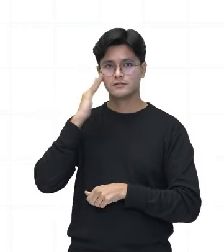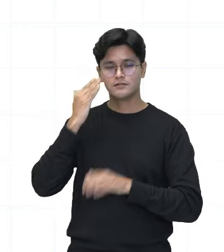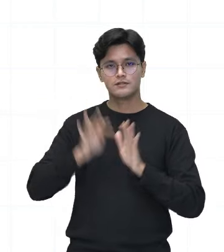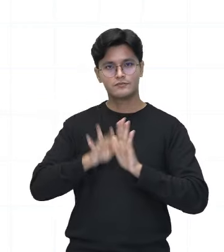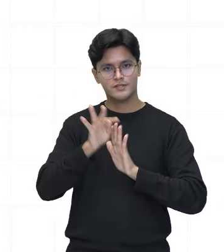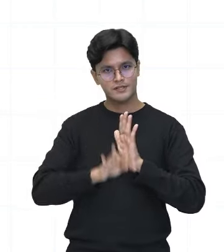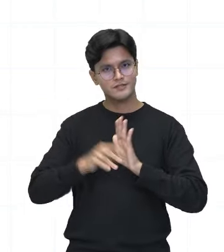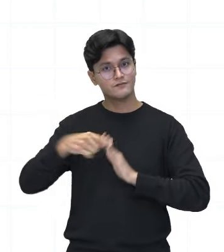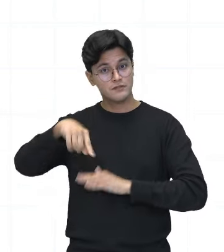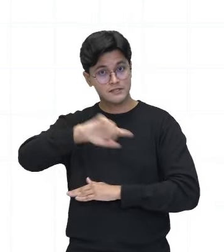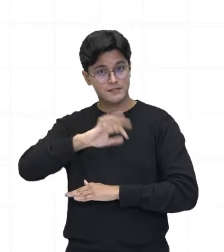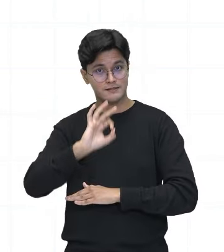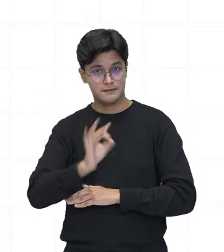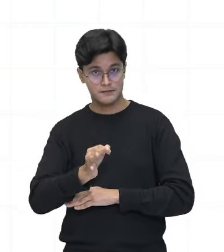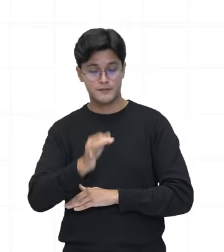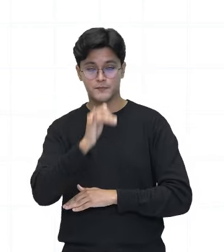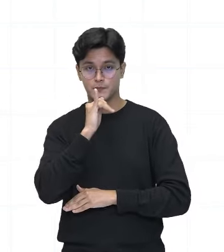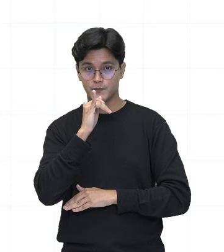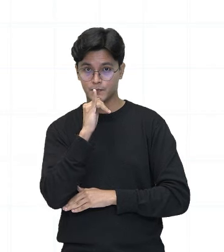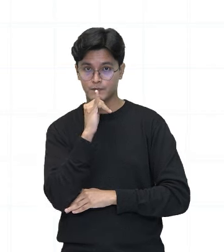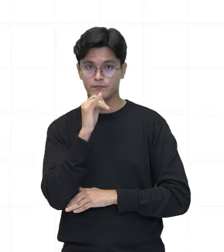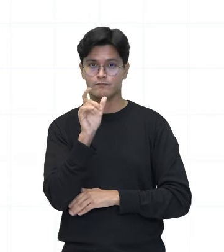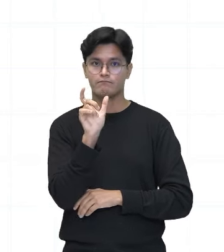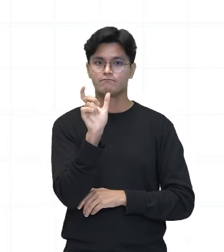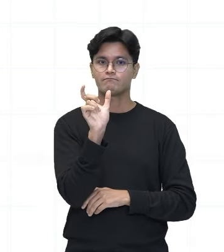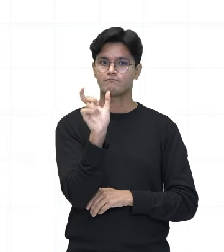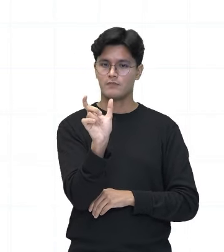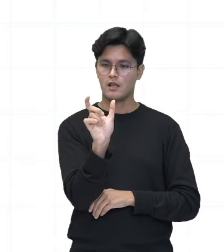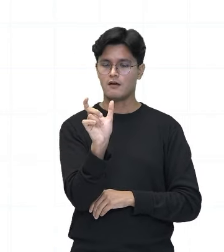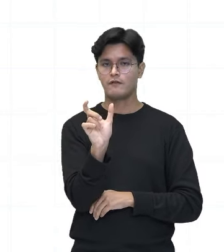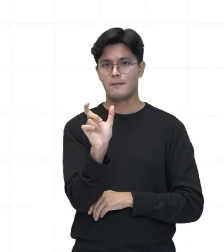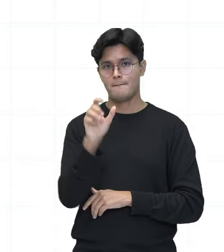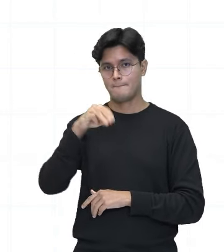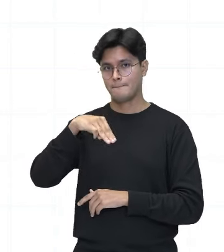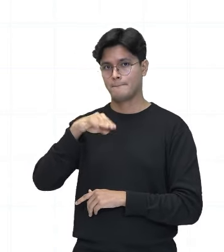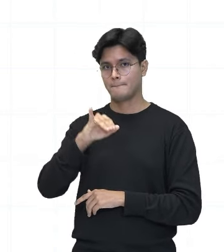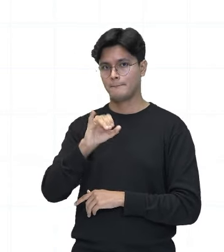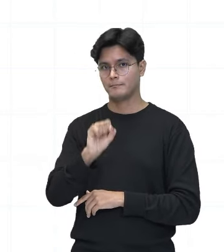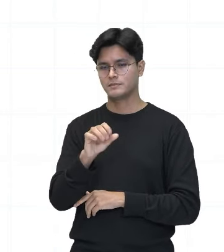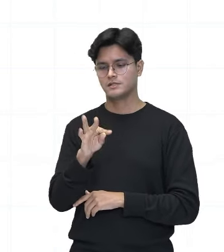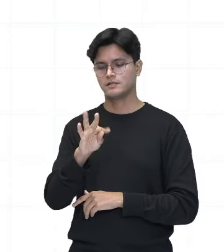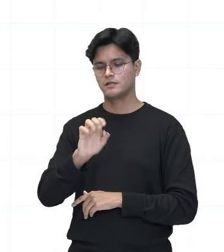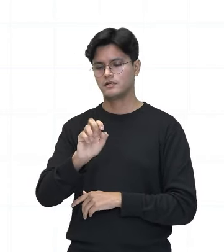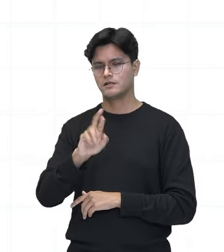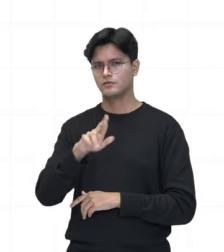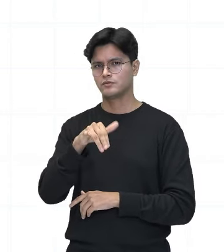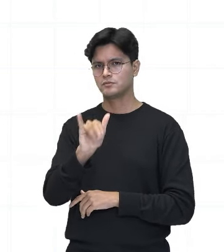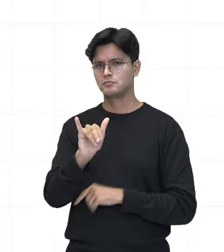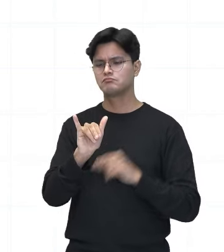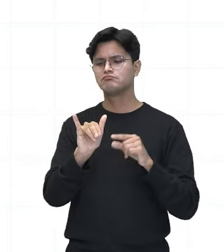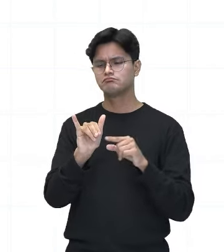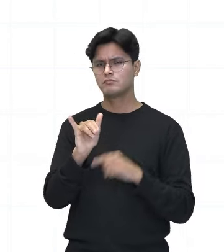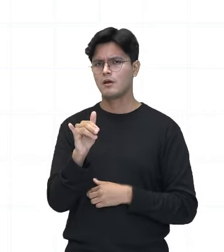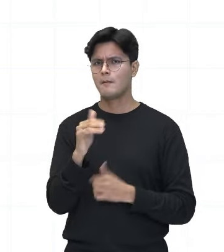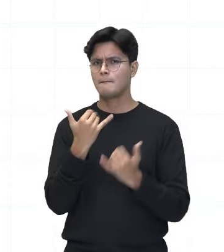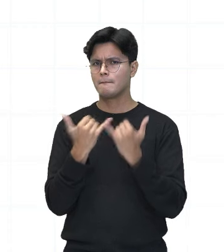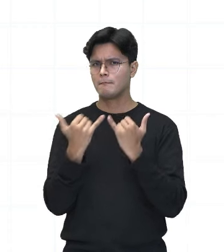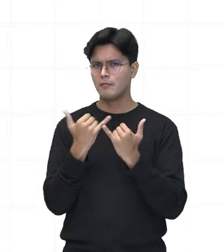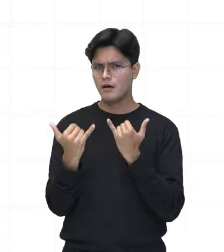vocês. Por exemplo, a palavra mystery. Vocês acham que ela é parecida com alguma palavra em